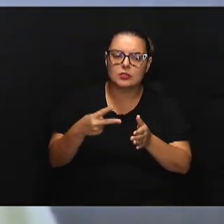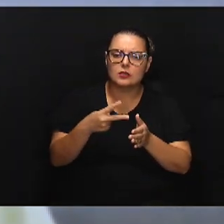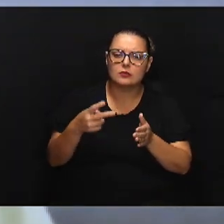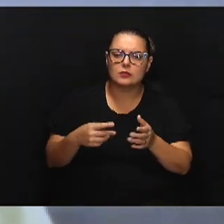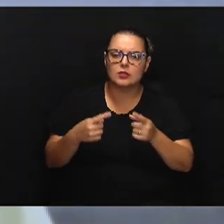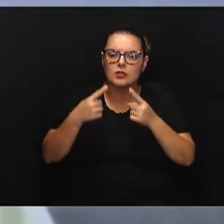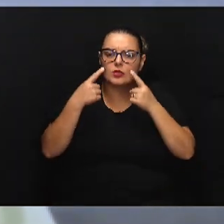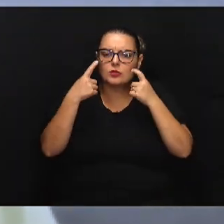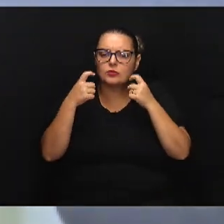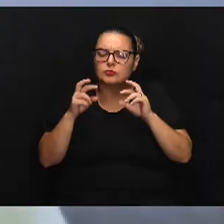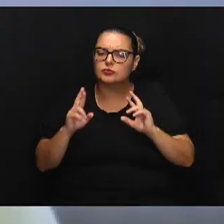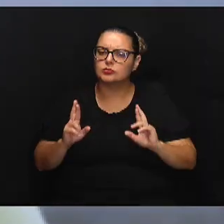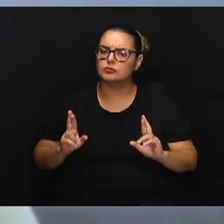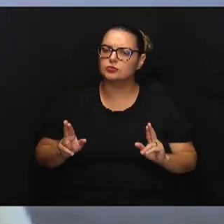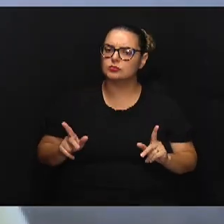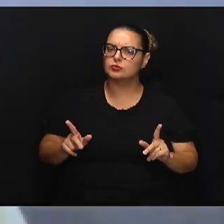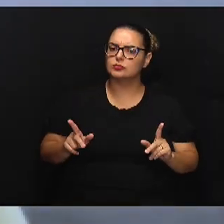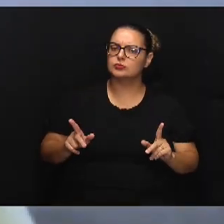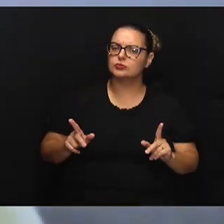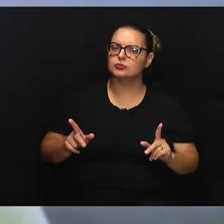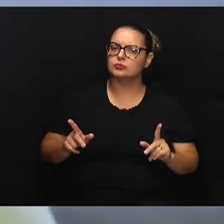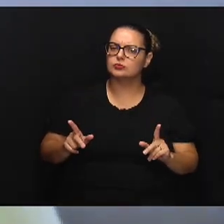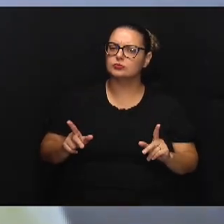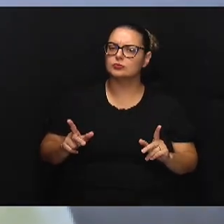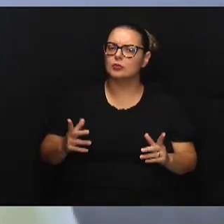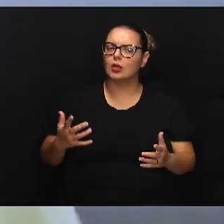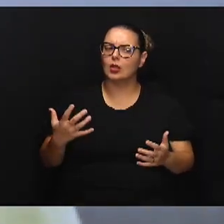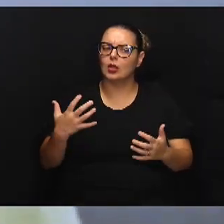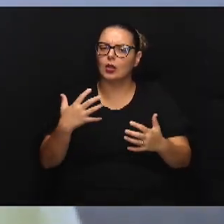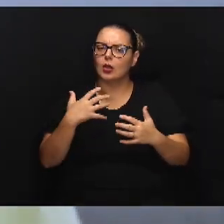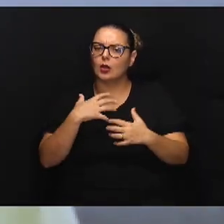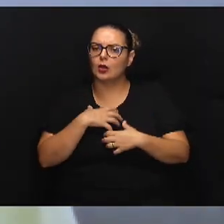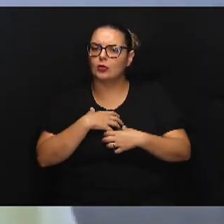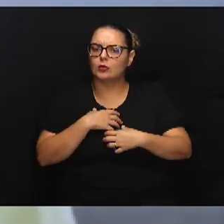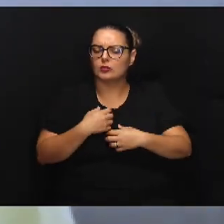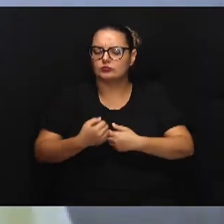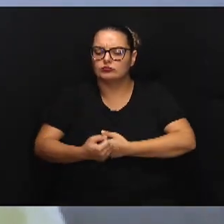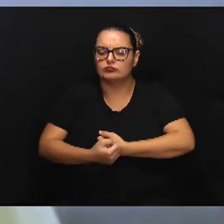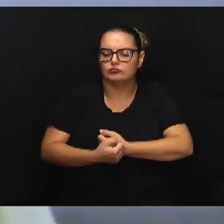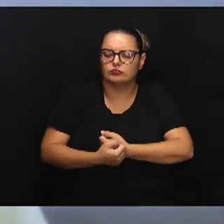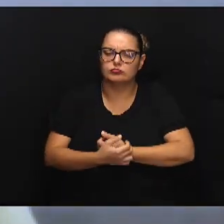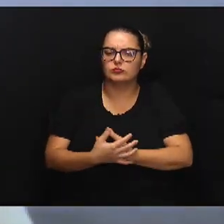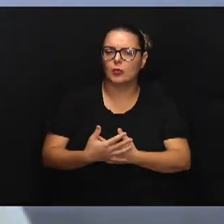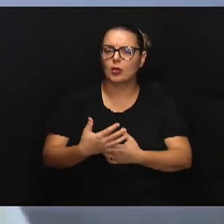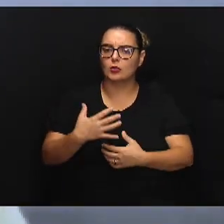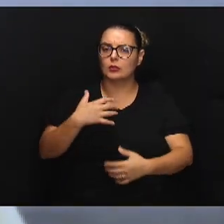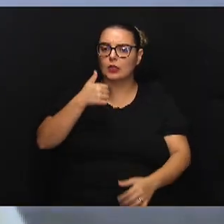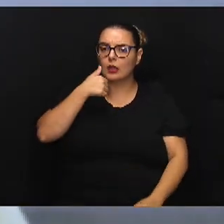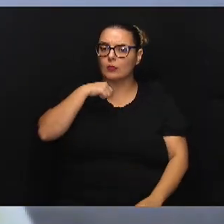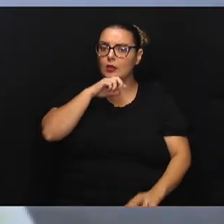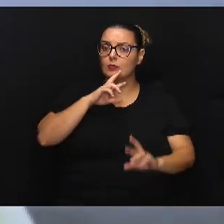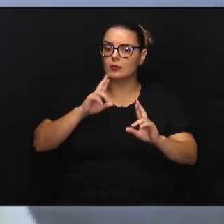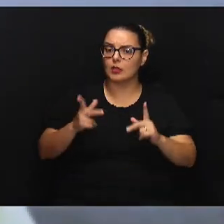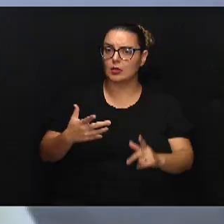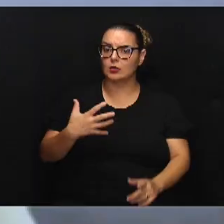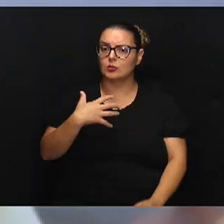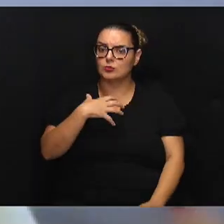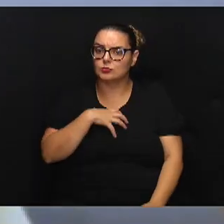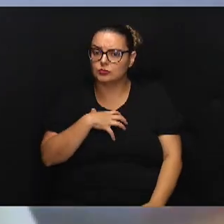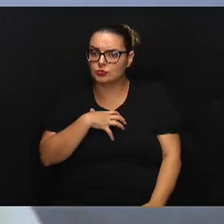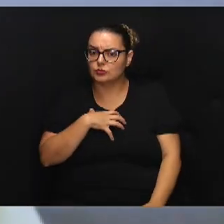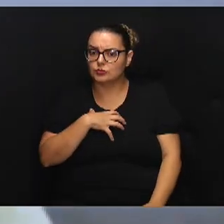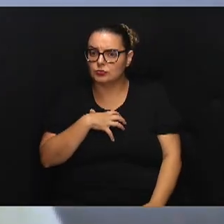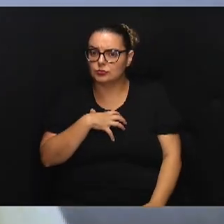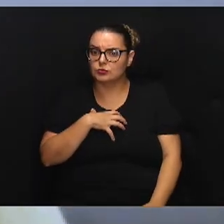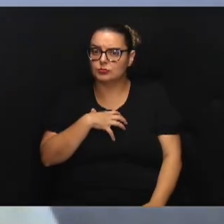choro diferente, uma forma de se aninhar no colo da mãe diferente, uma forma